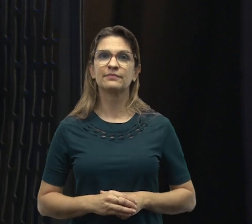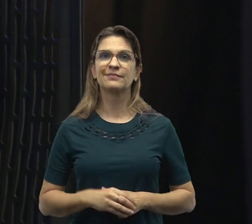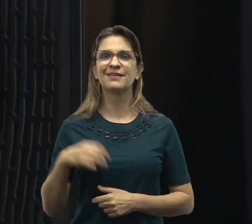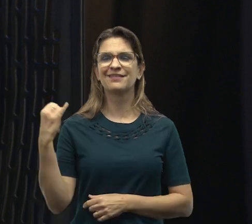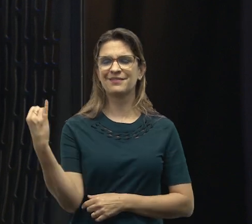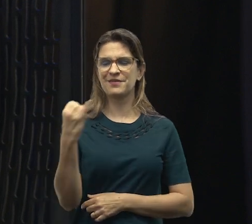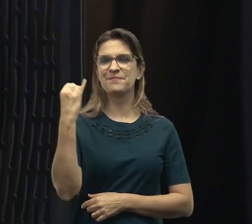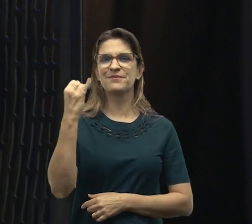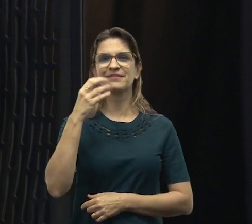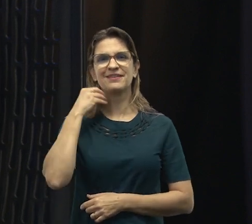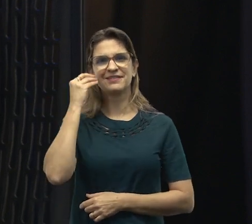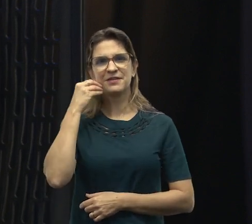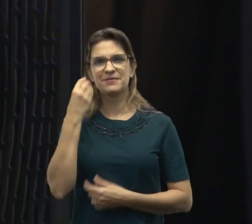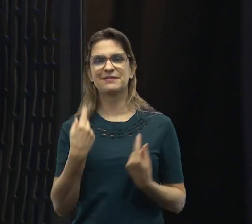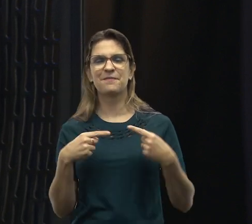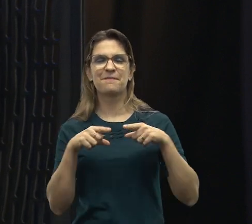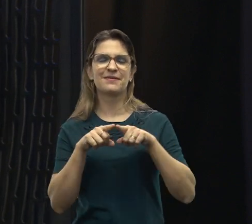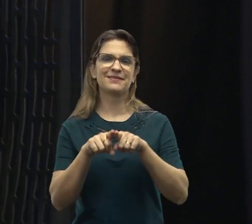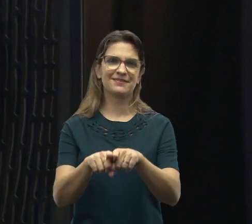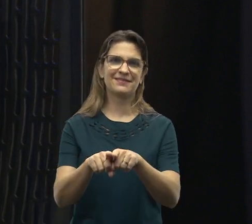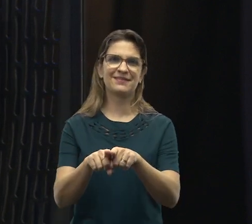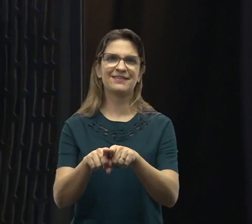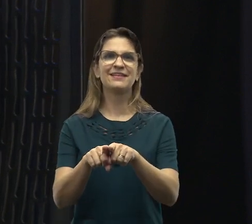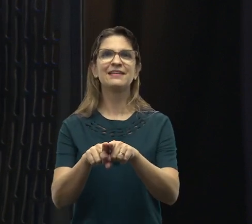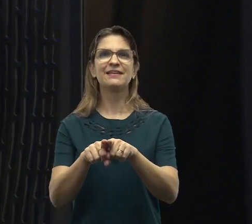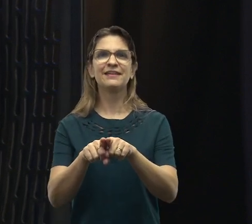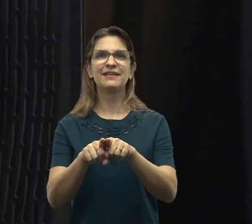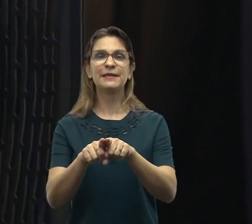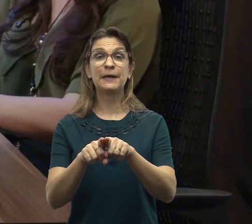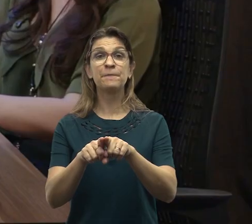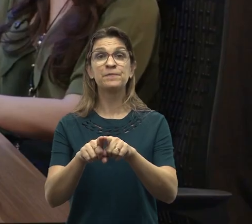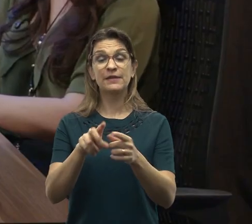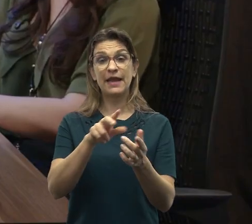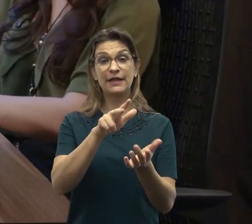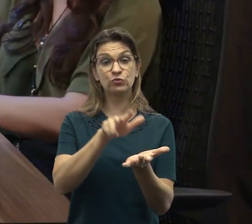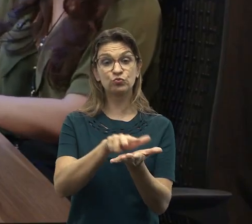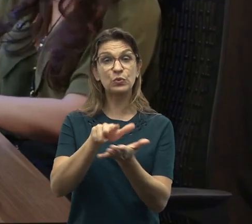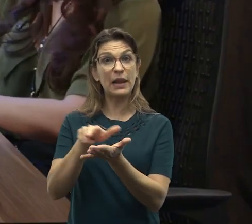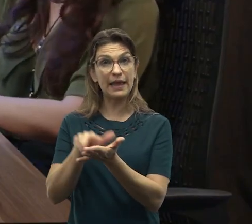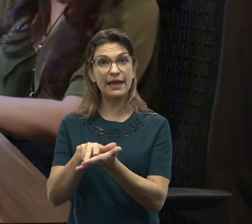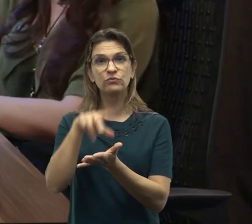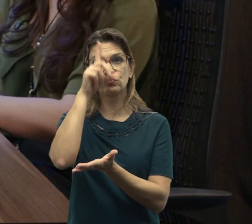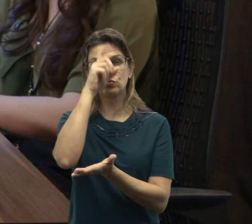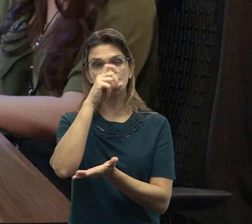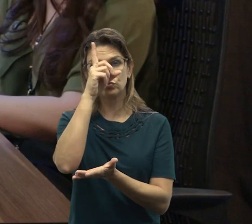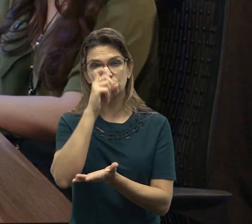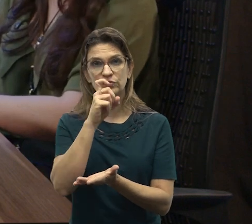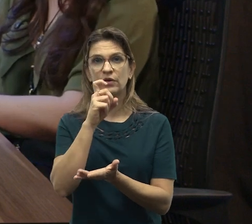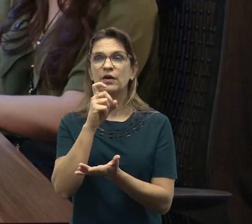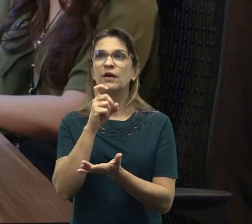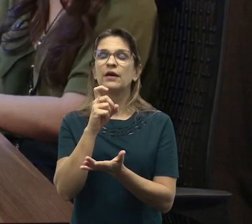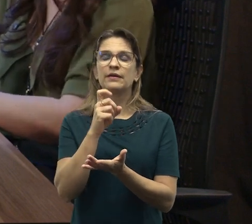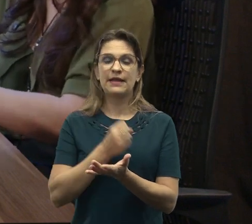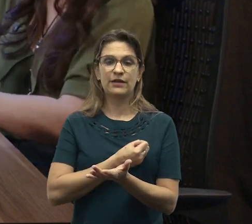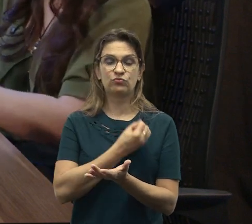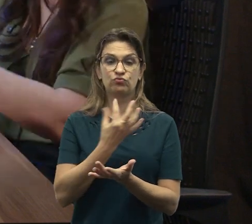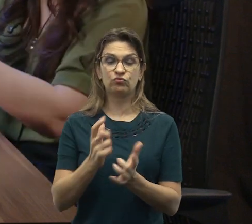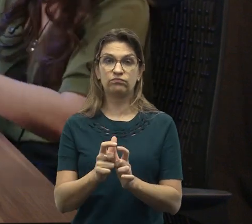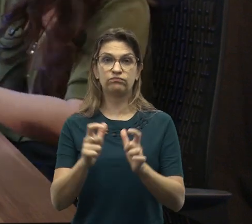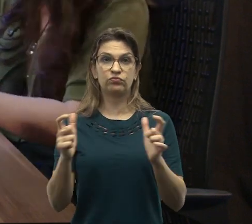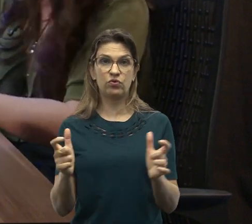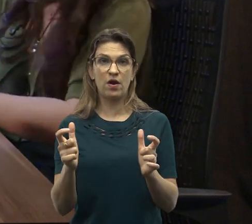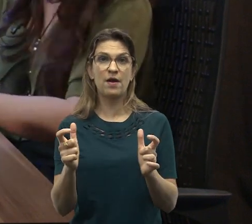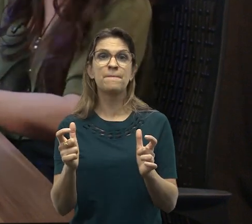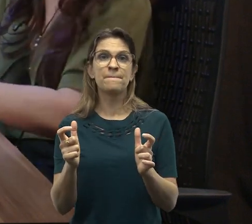da parceria, em relação a essa questão dos leitos, né, que o município pode adquirir ali junto ao hospital, porque existe existe